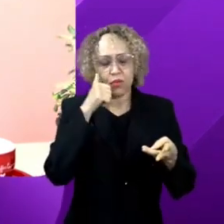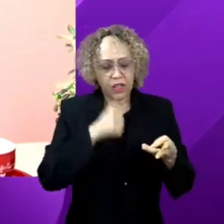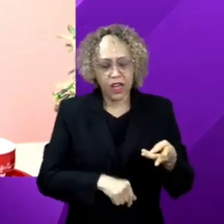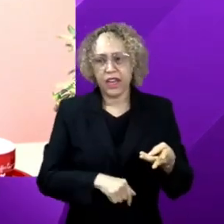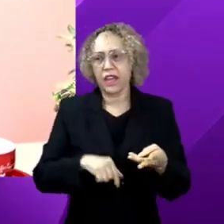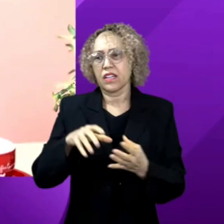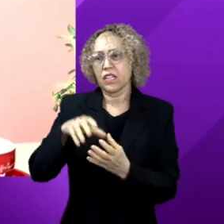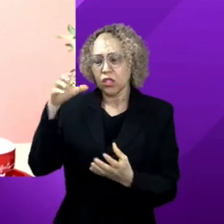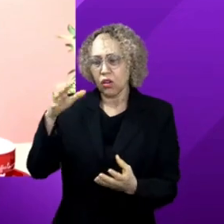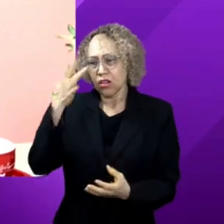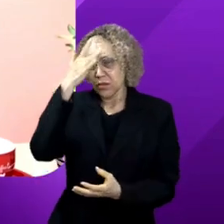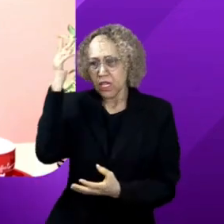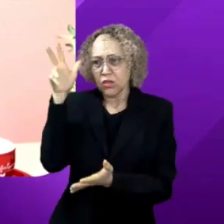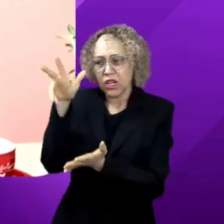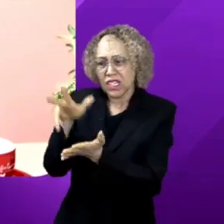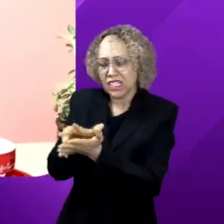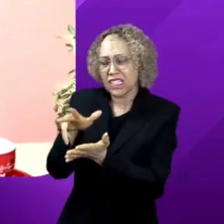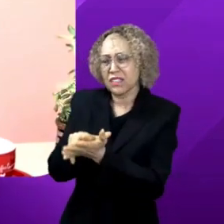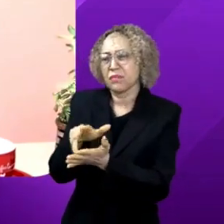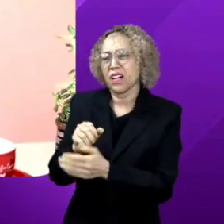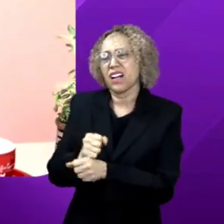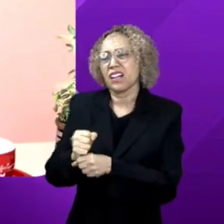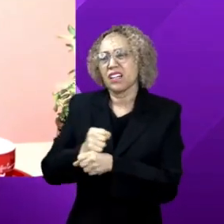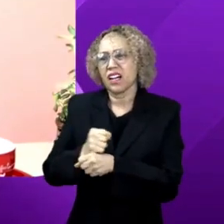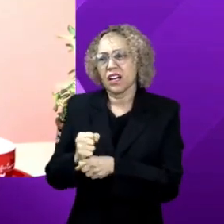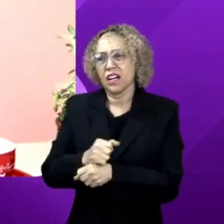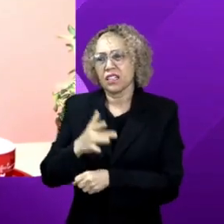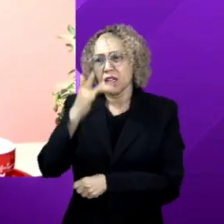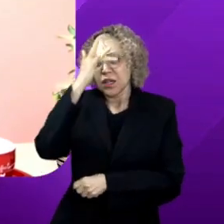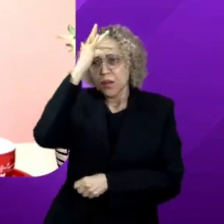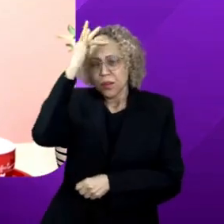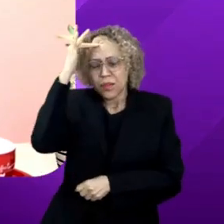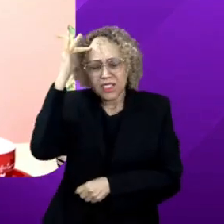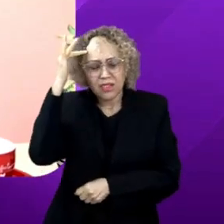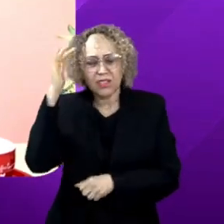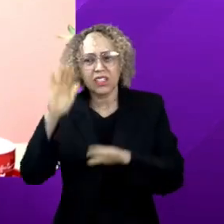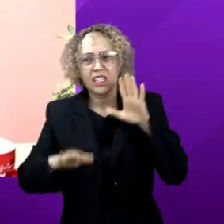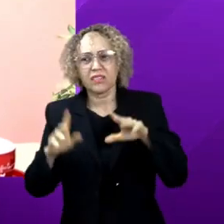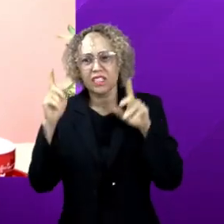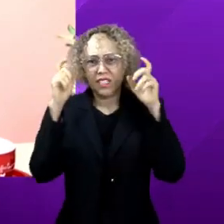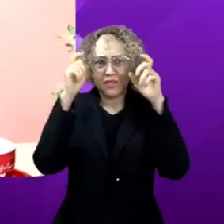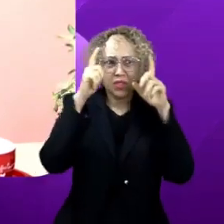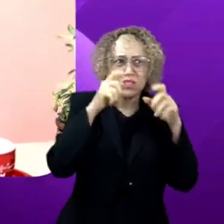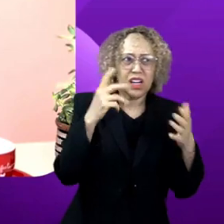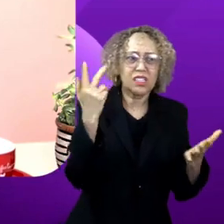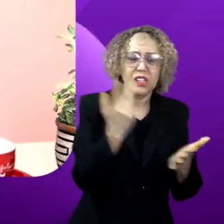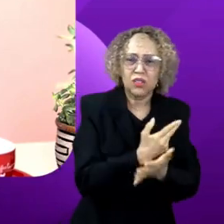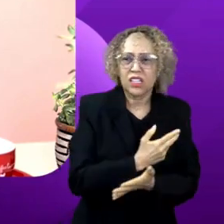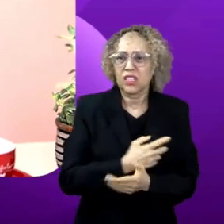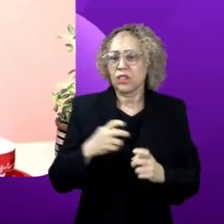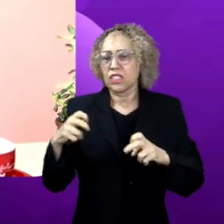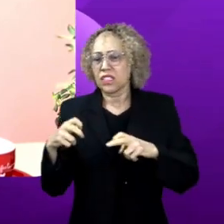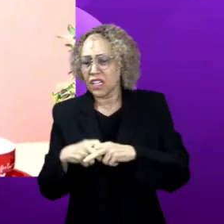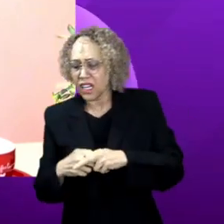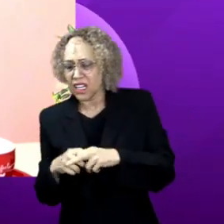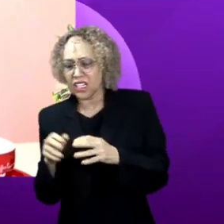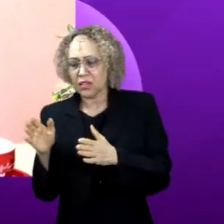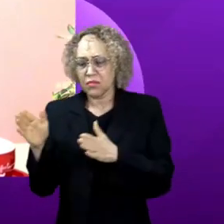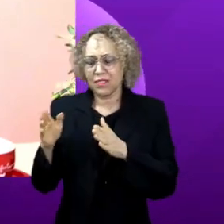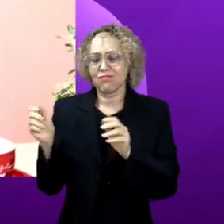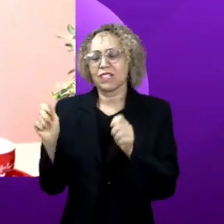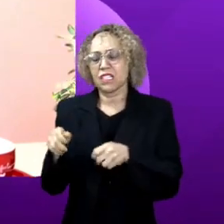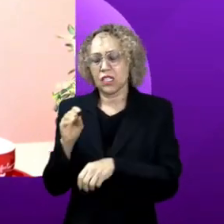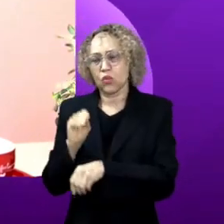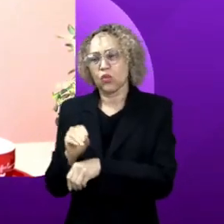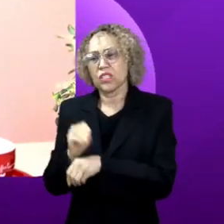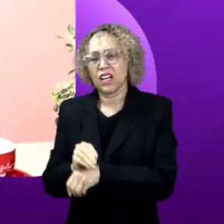pessoas acamadas, pessoas que passam em algum momento da sua vida por uma dificuldade, uma doença, um acidente, todas demandam